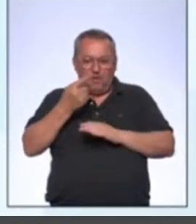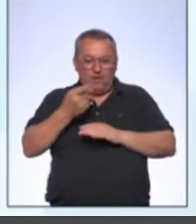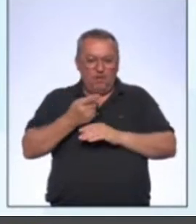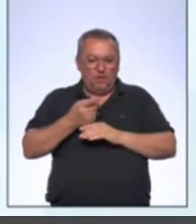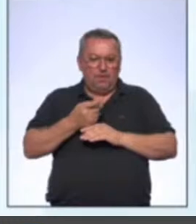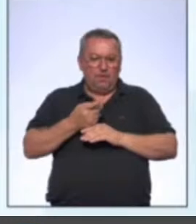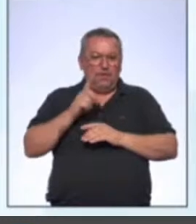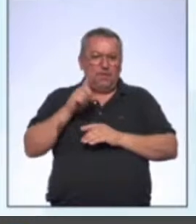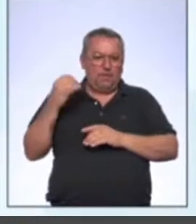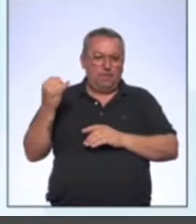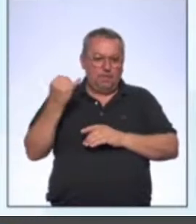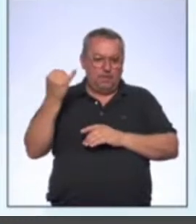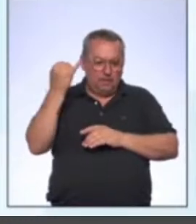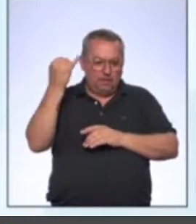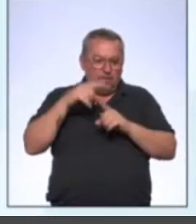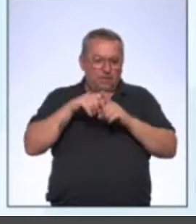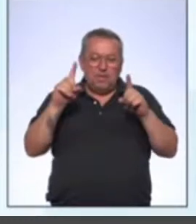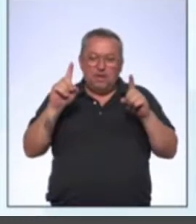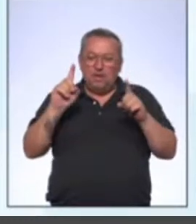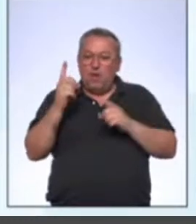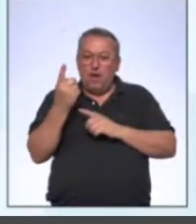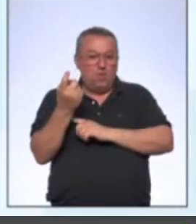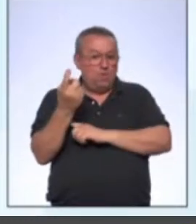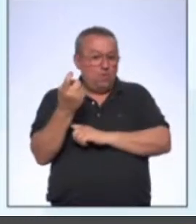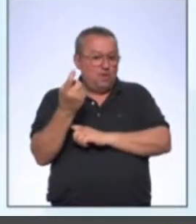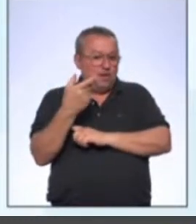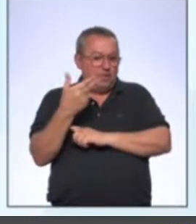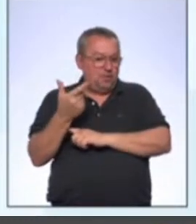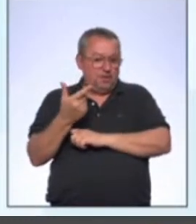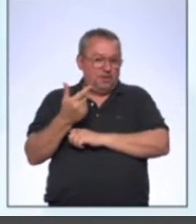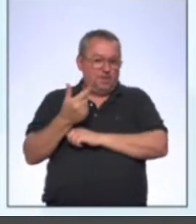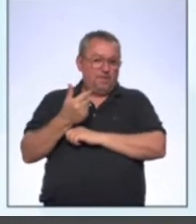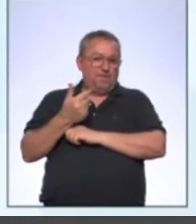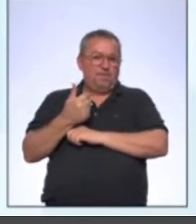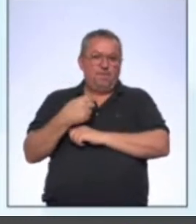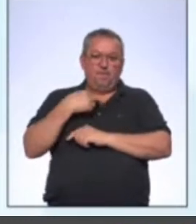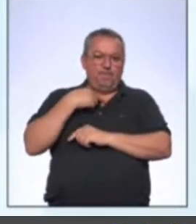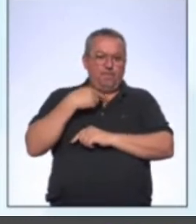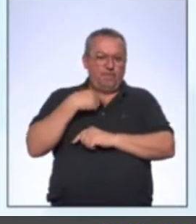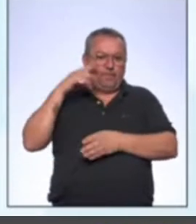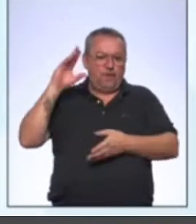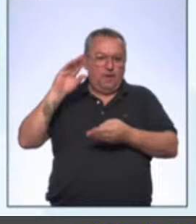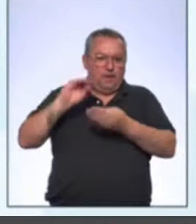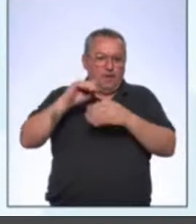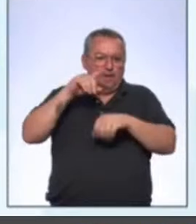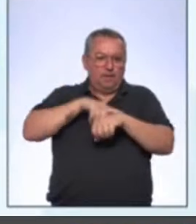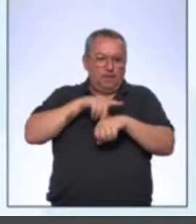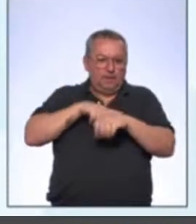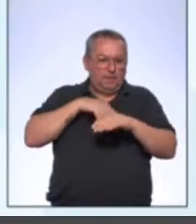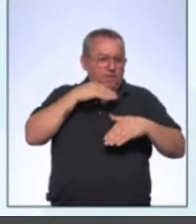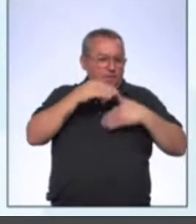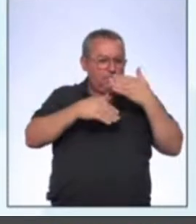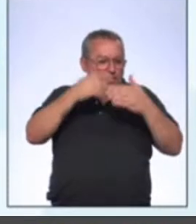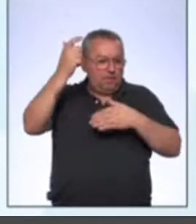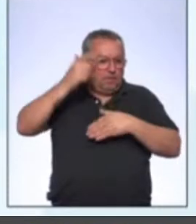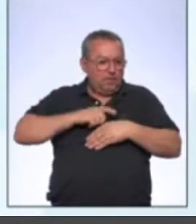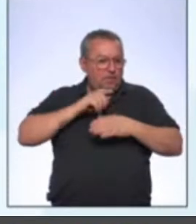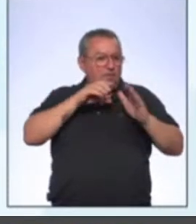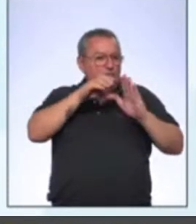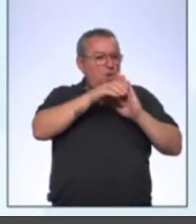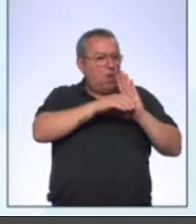É importante, mas não é a única coisa. Não podemos reduzir esse período do desenvolvimento humano